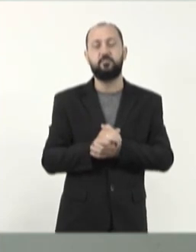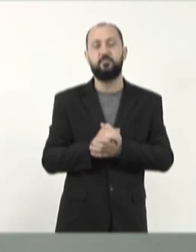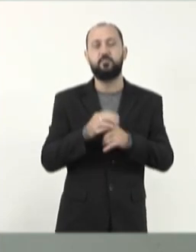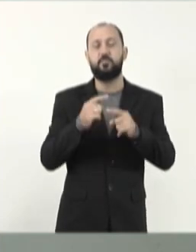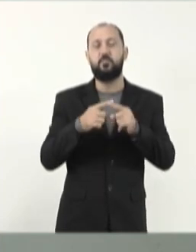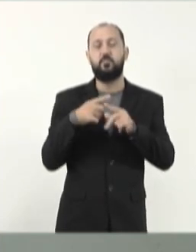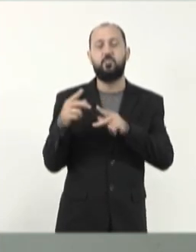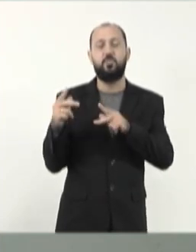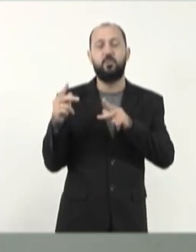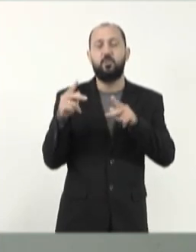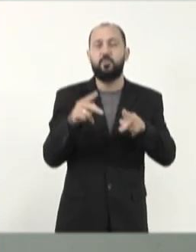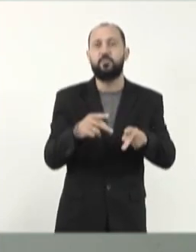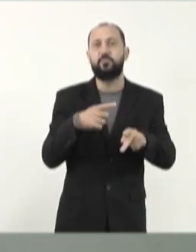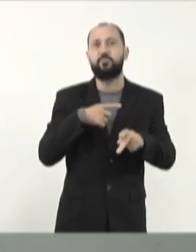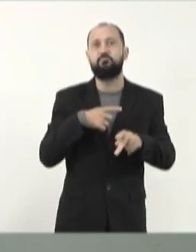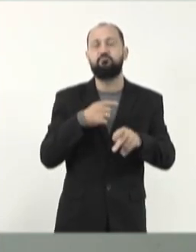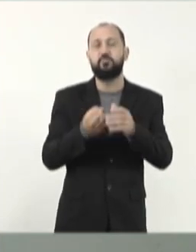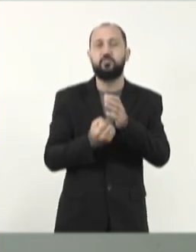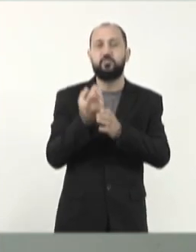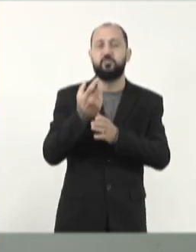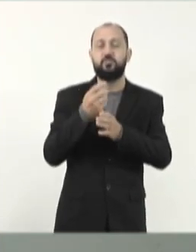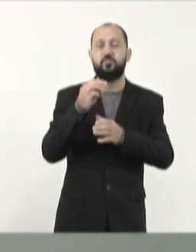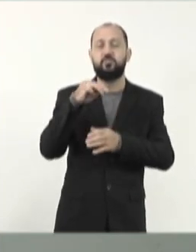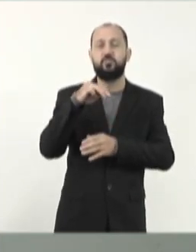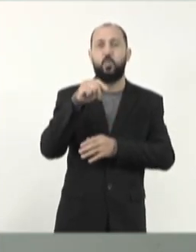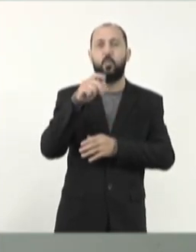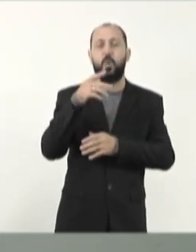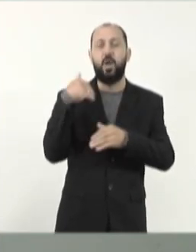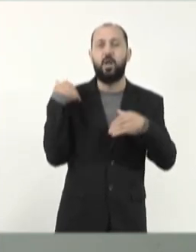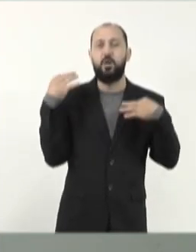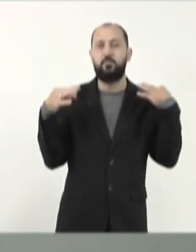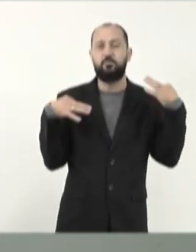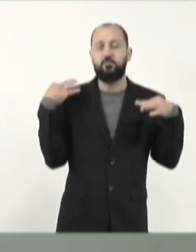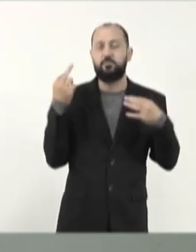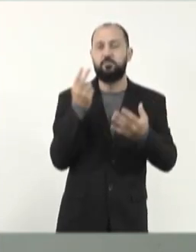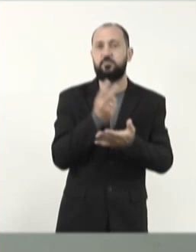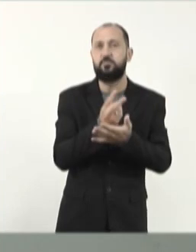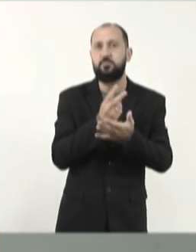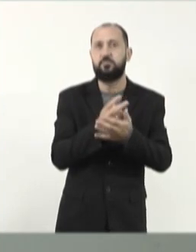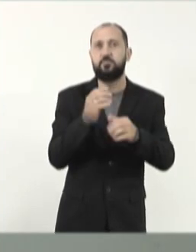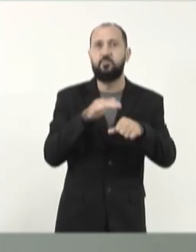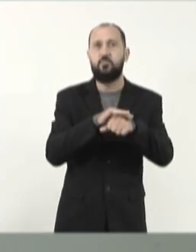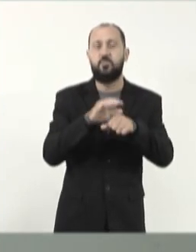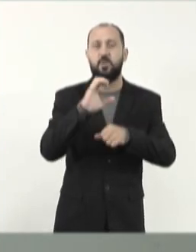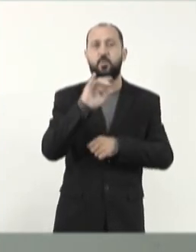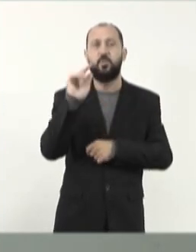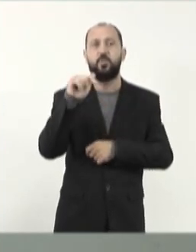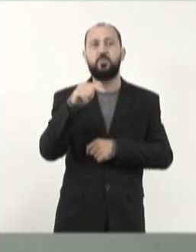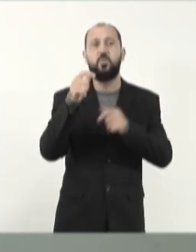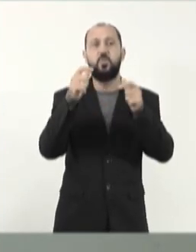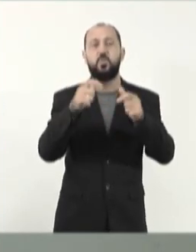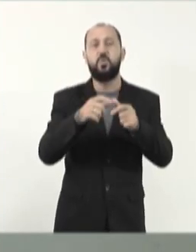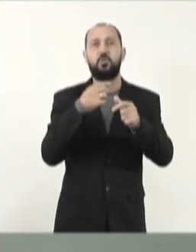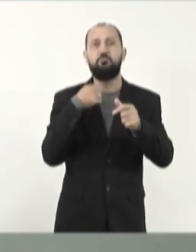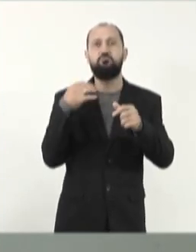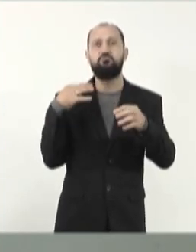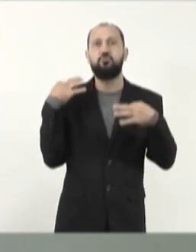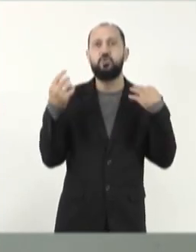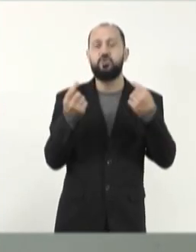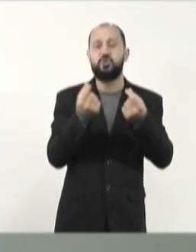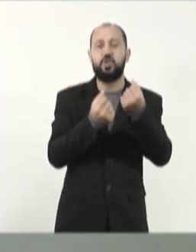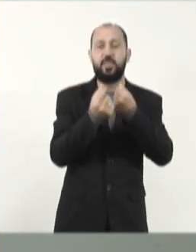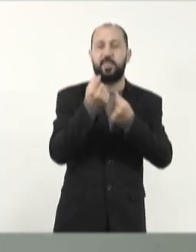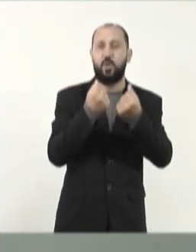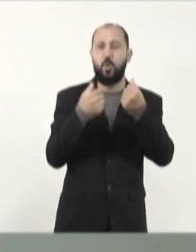poder público, o governo do estado, na elaboração do mapa turístico de Mato Grosso do Sul, sempre se falou em Campo Grande como sendo um alvo do turismo de